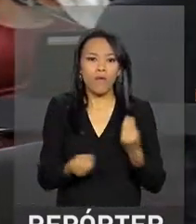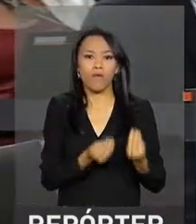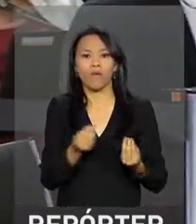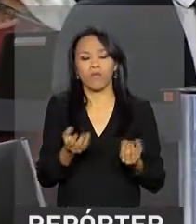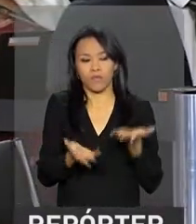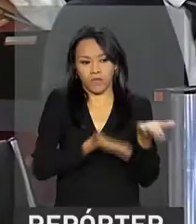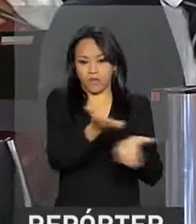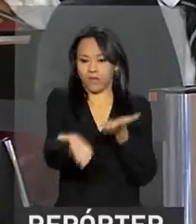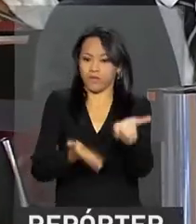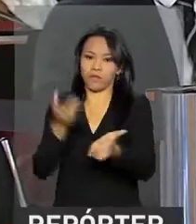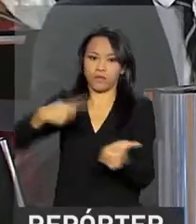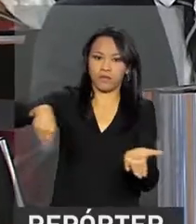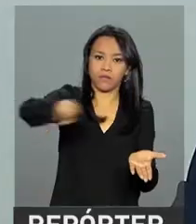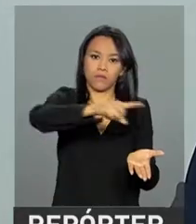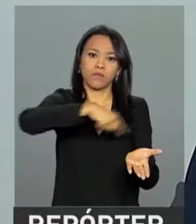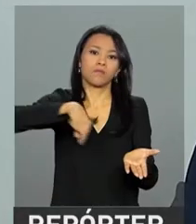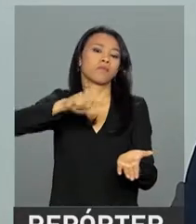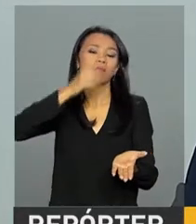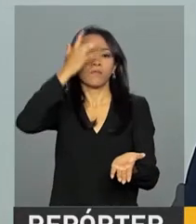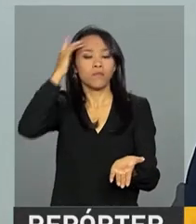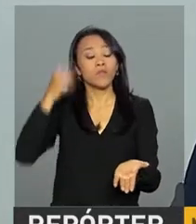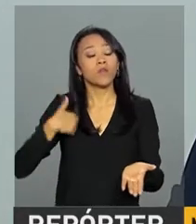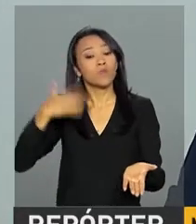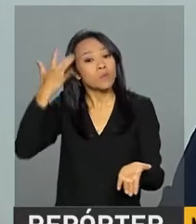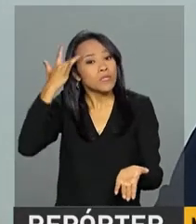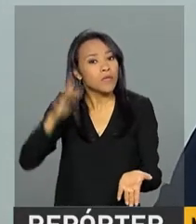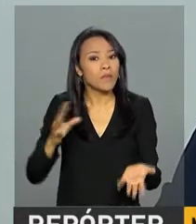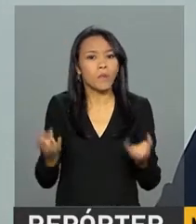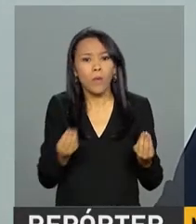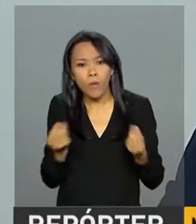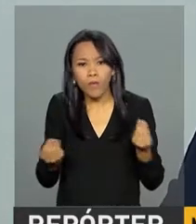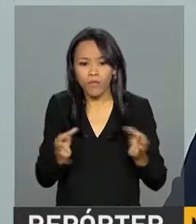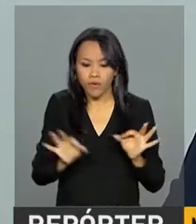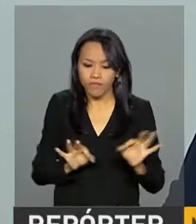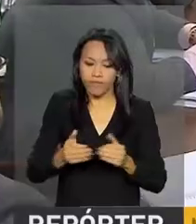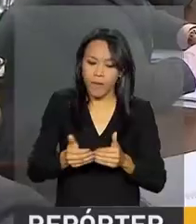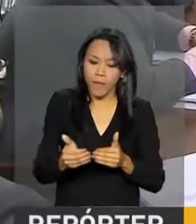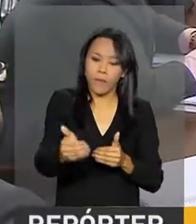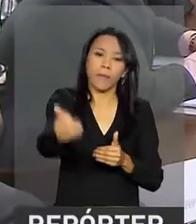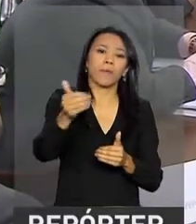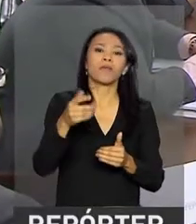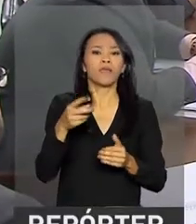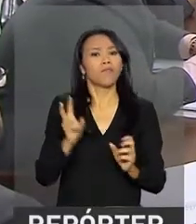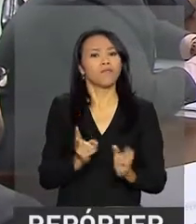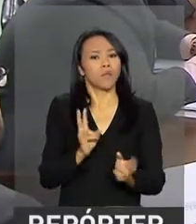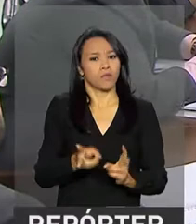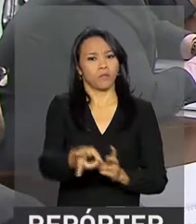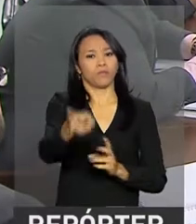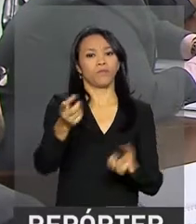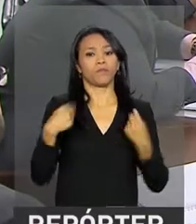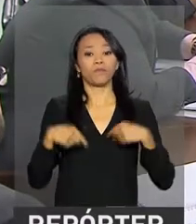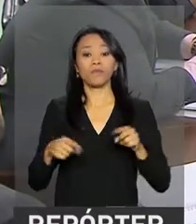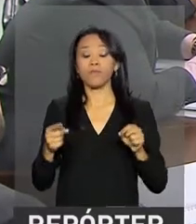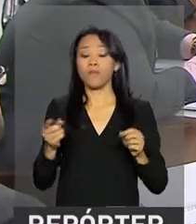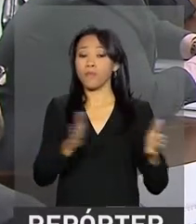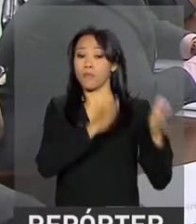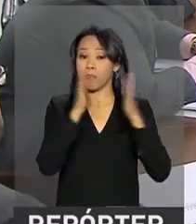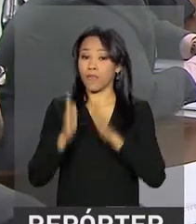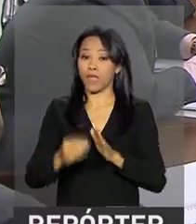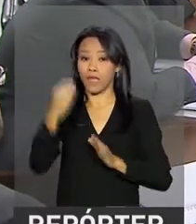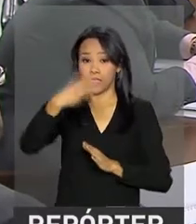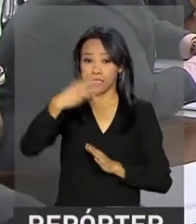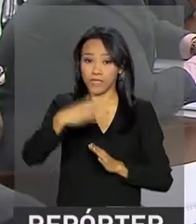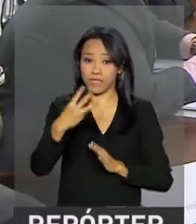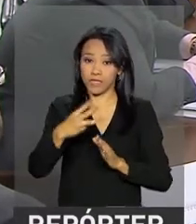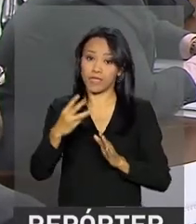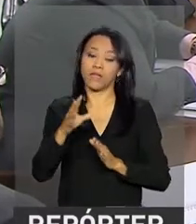e vai experimentar nós não temos a menor dúvida disso aí o sistema sustentável a terceira rodada do tpi prevê ainda que a companhia